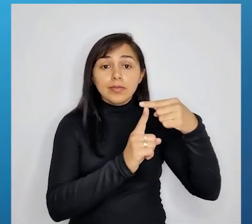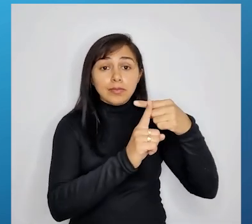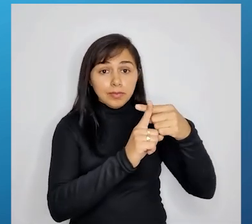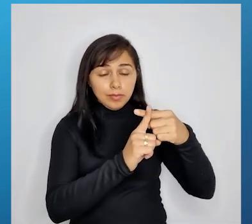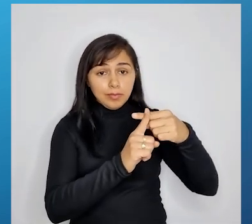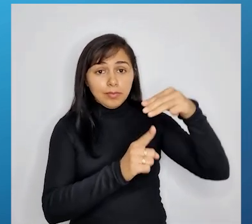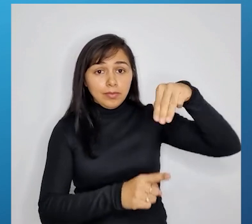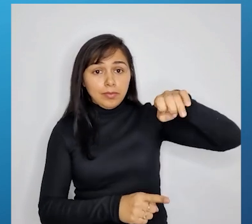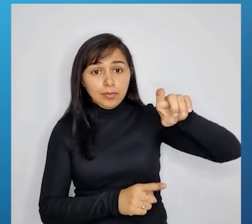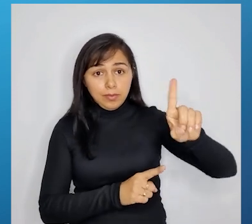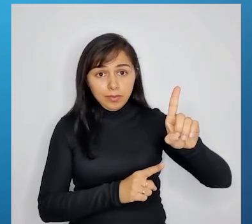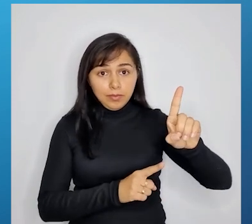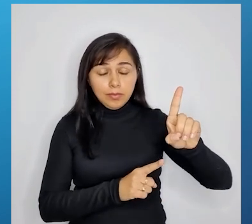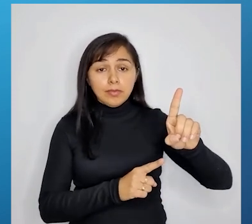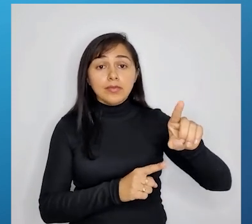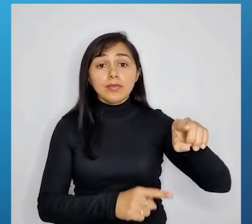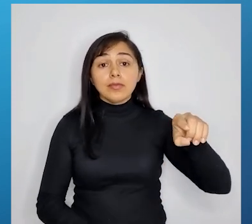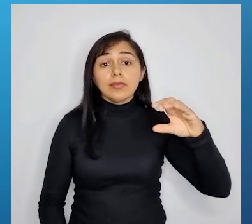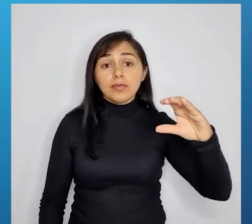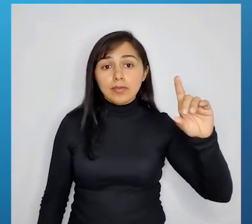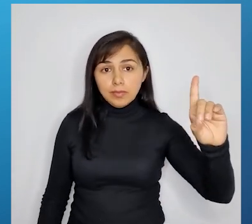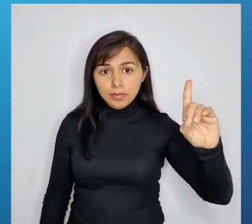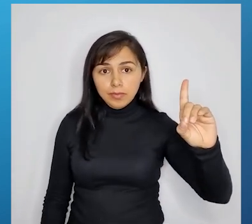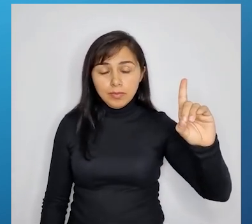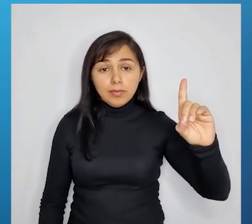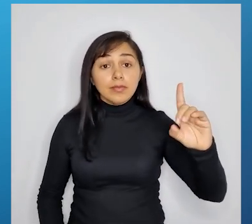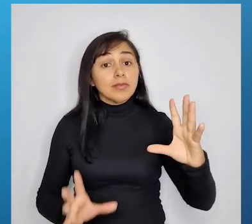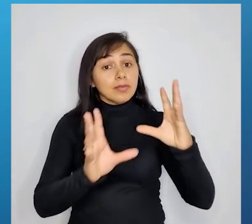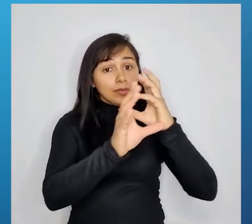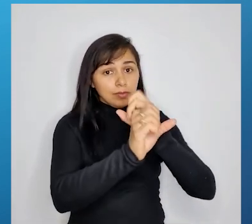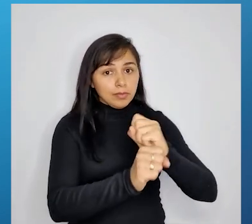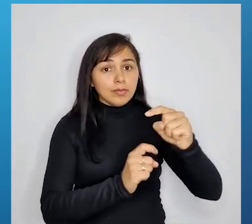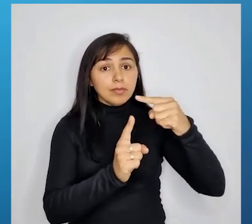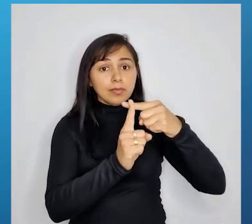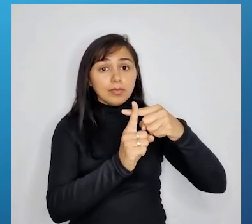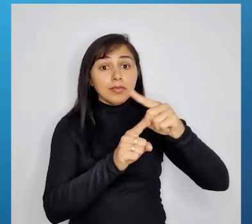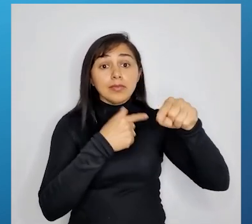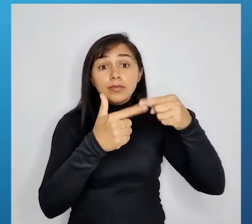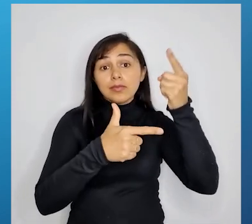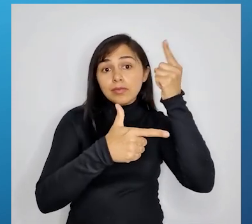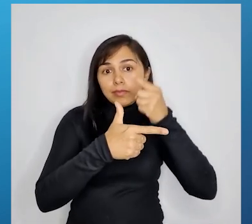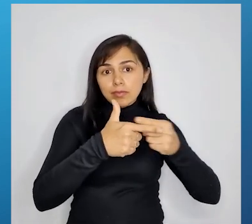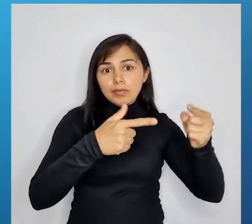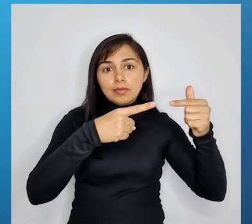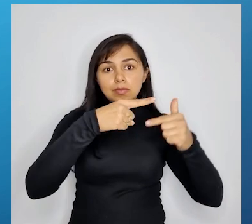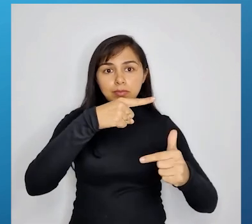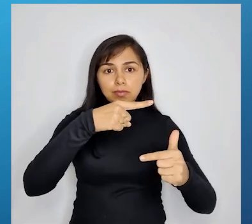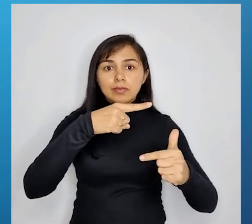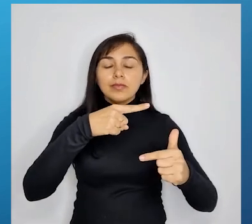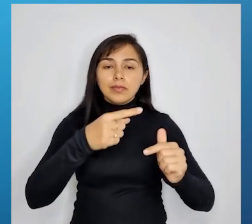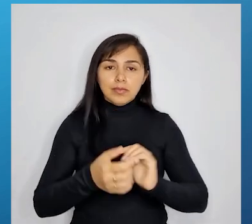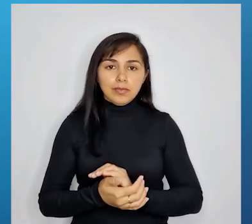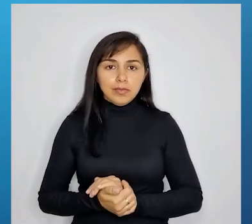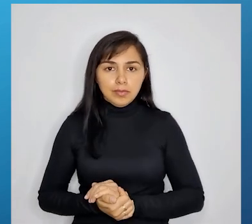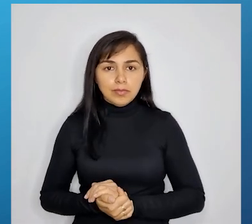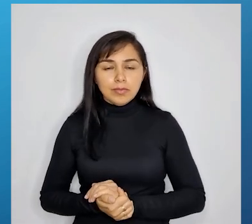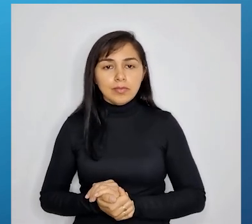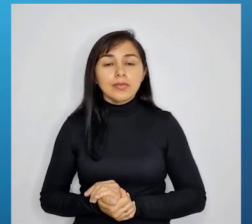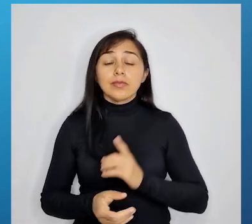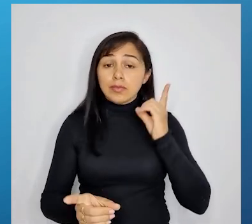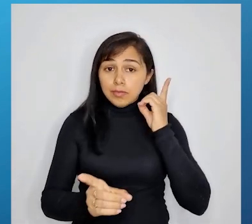base menor, que é a base maior, a base menor, soma eles, divide por 2, nós vamos ter o comprimento da